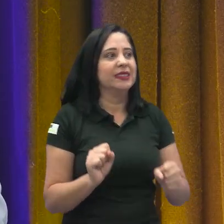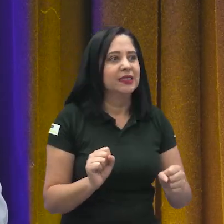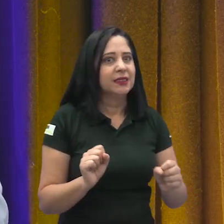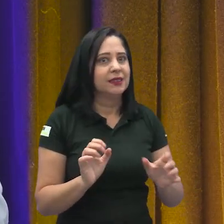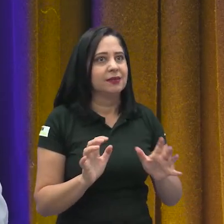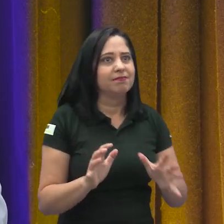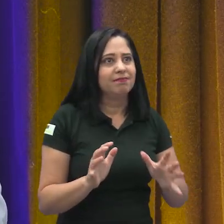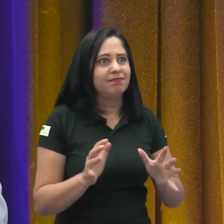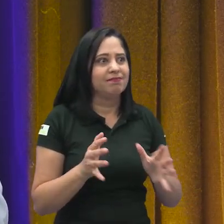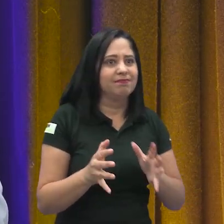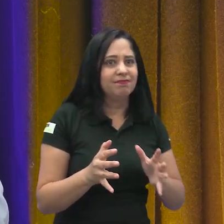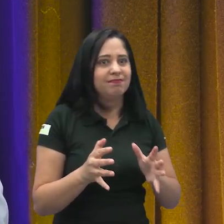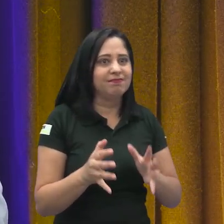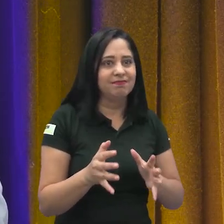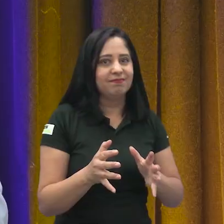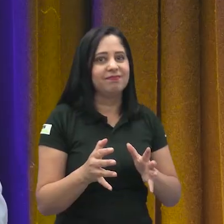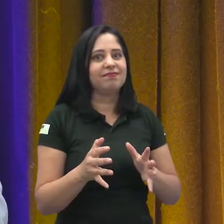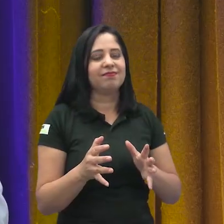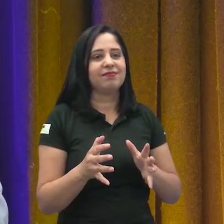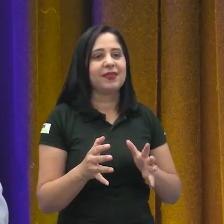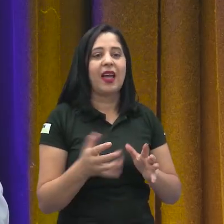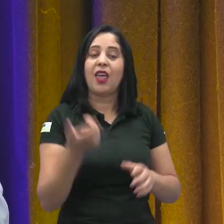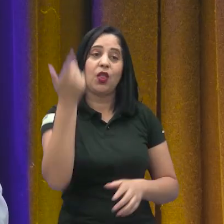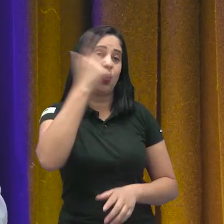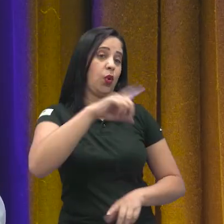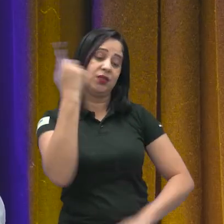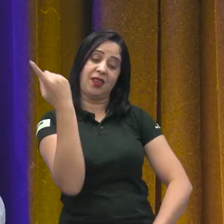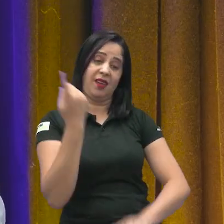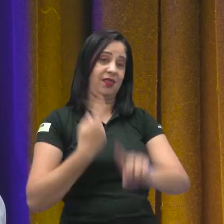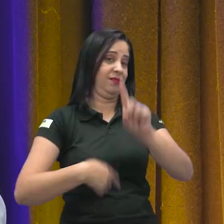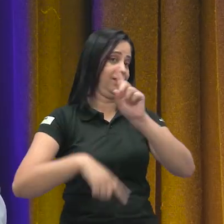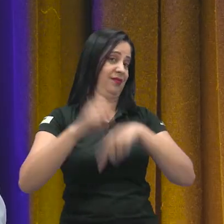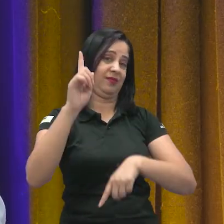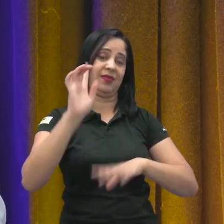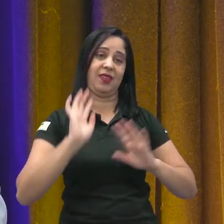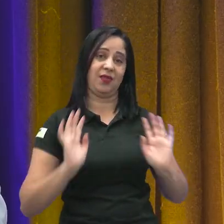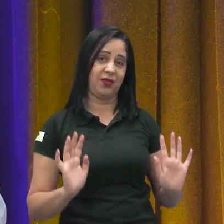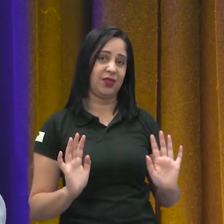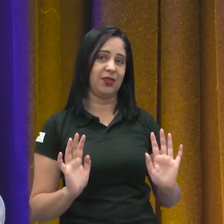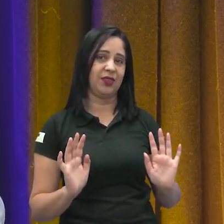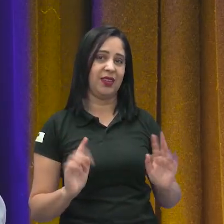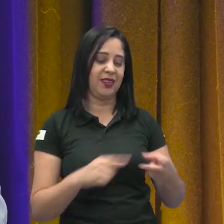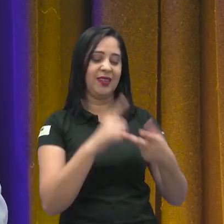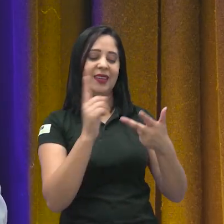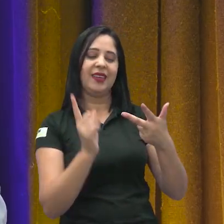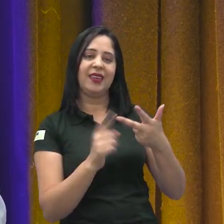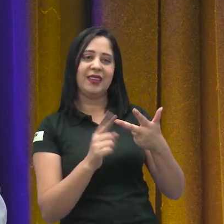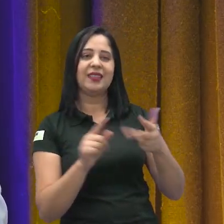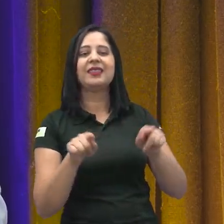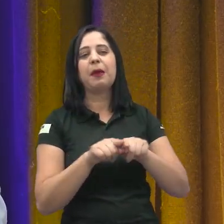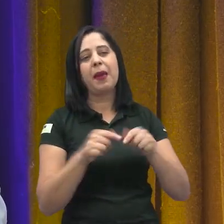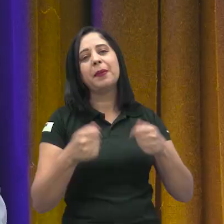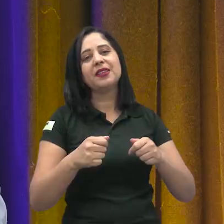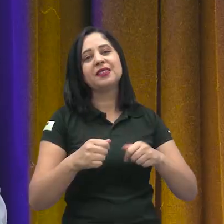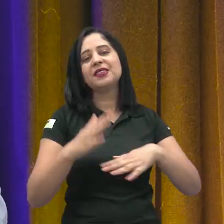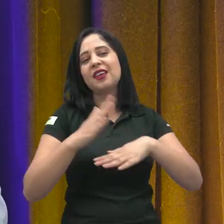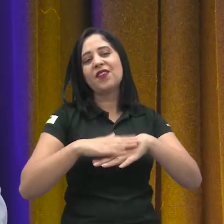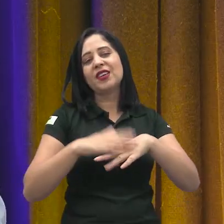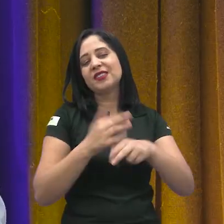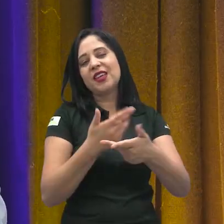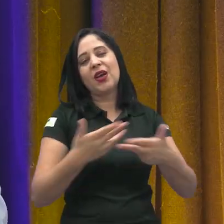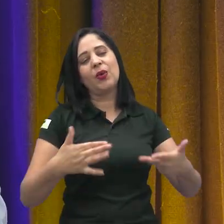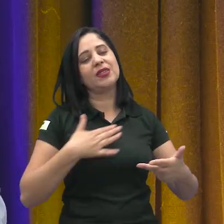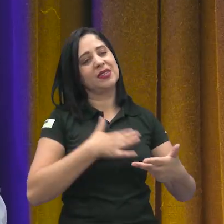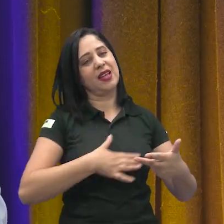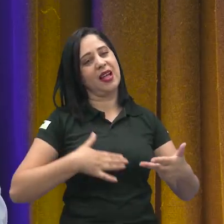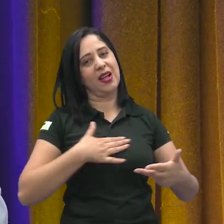determinados momentos e essa trava vai impedir que eu possa prosperar. E automaticamente fazer aquilo que gosta e o que se propôs